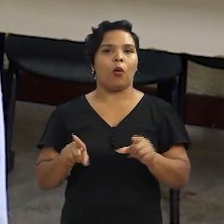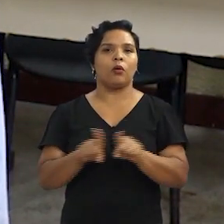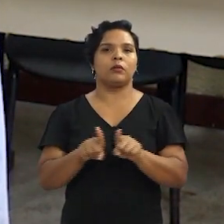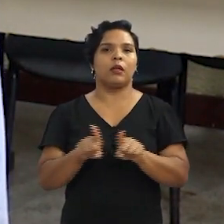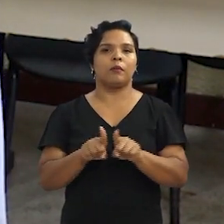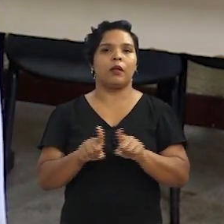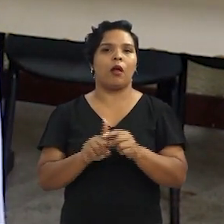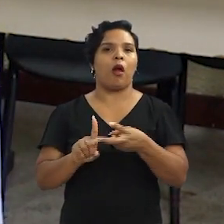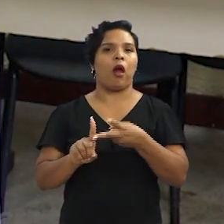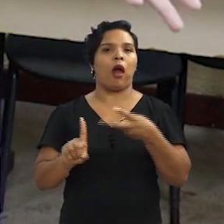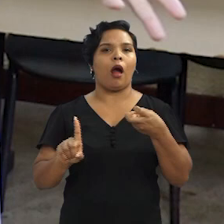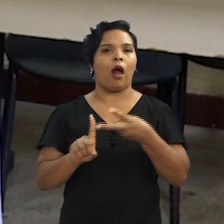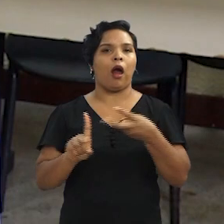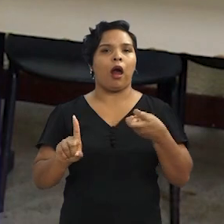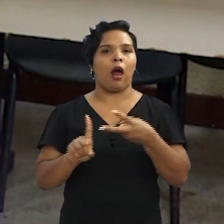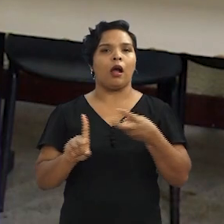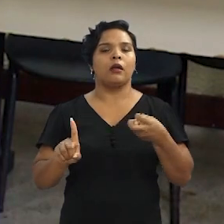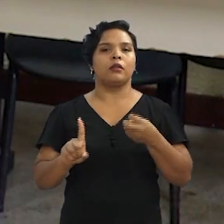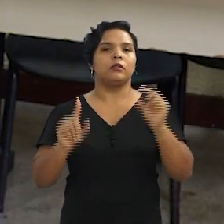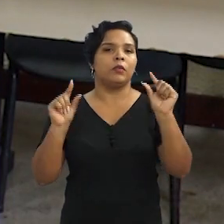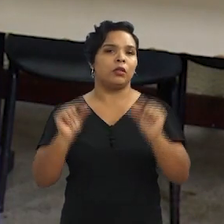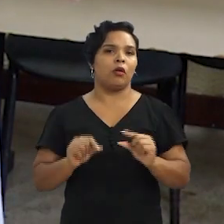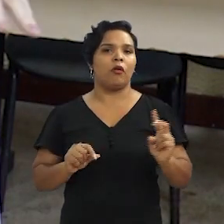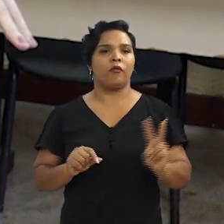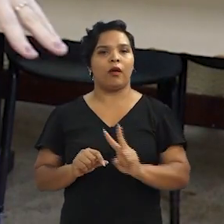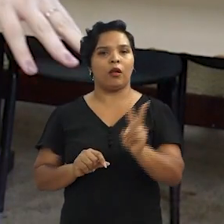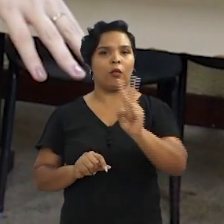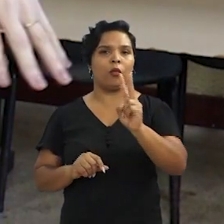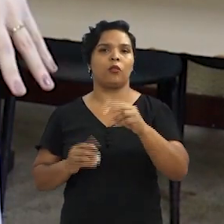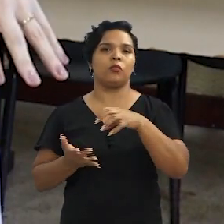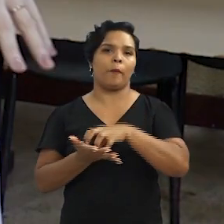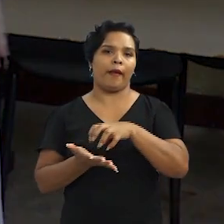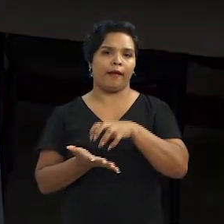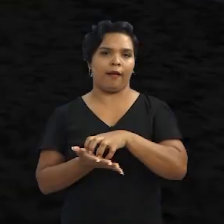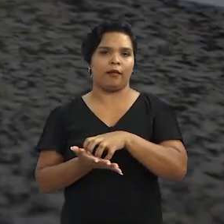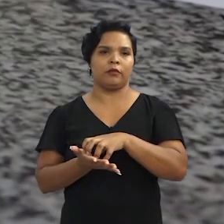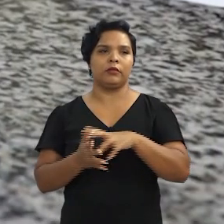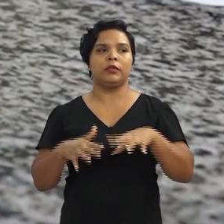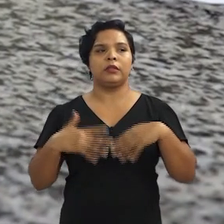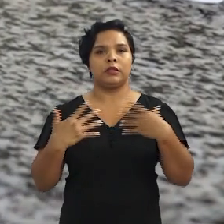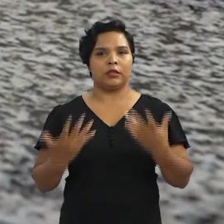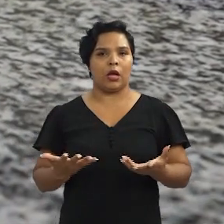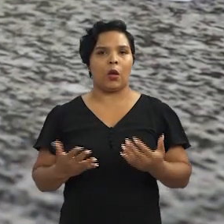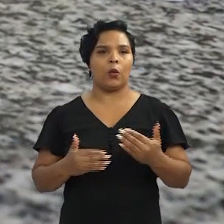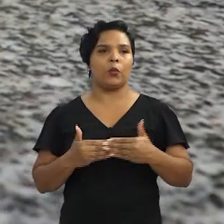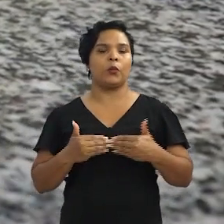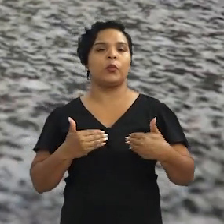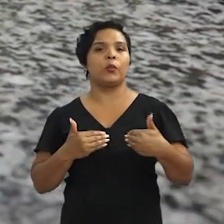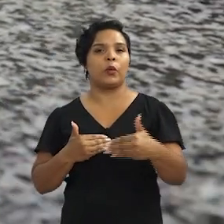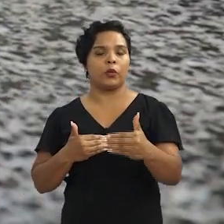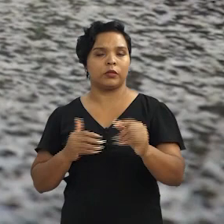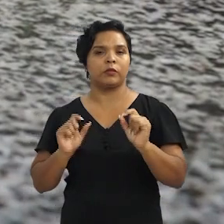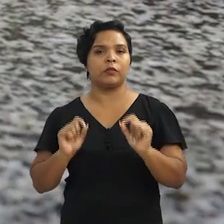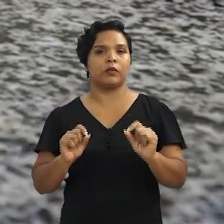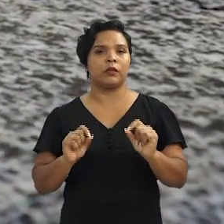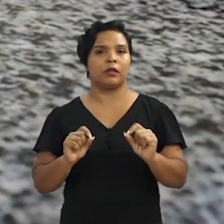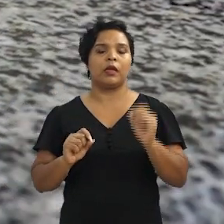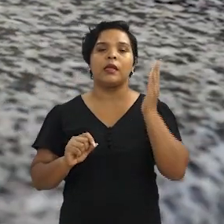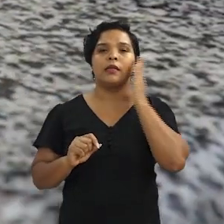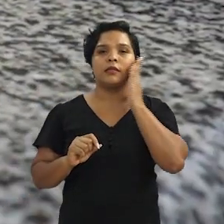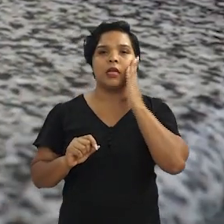pode ser fraudado com mel de menor valor no mercado. Então, o próximo